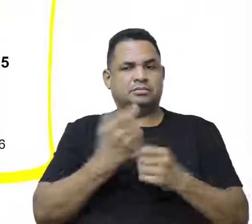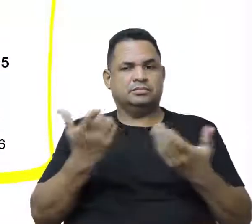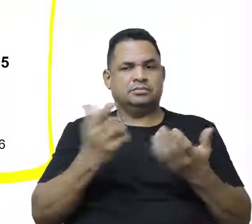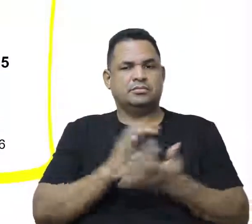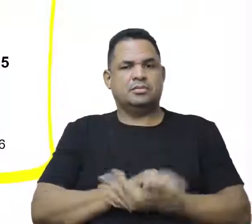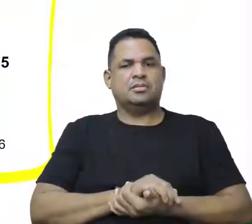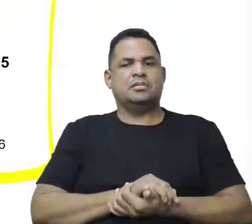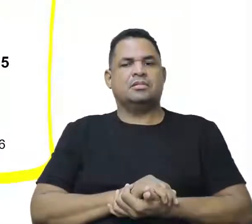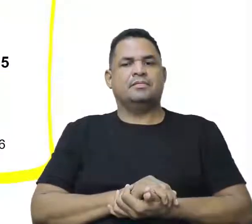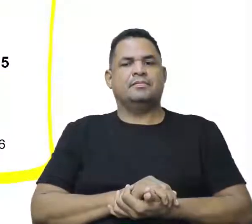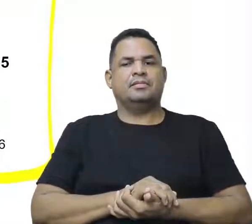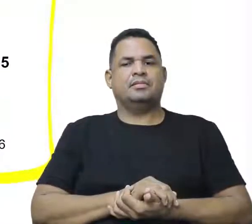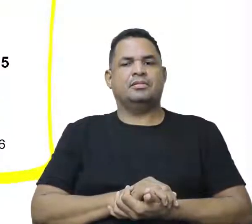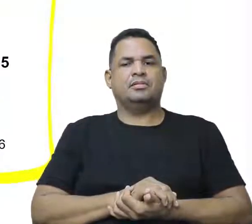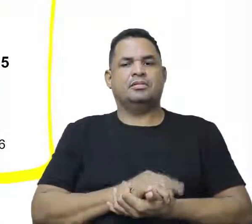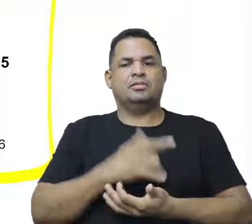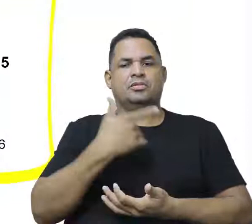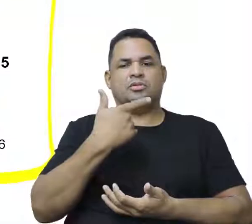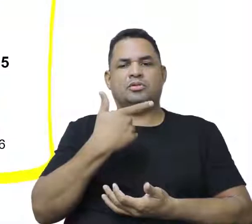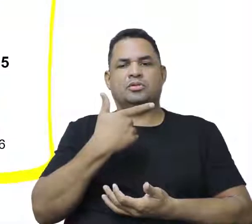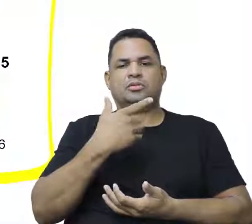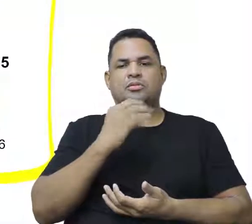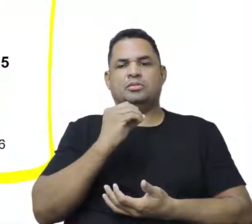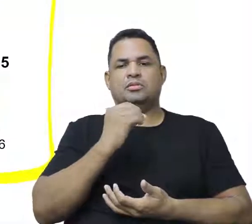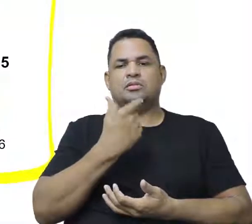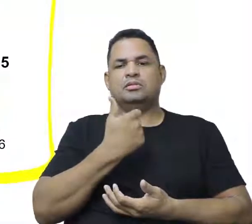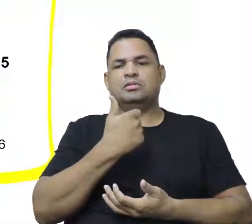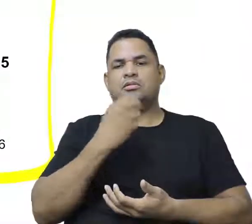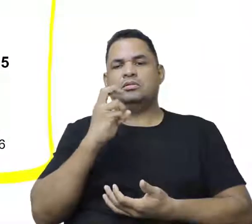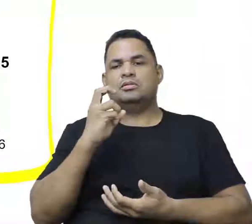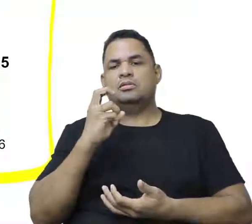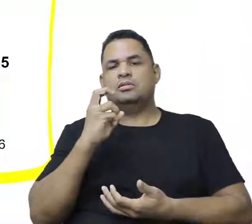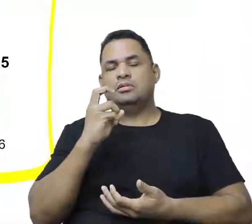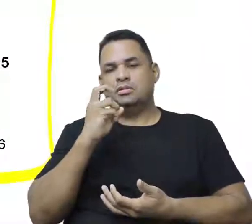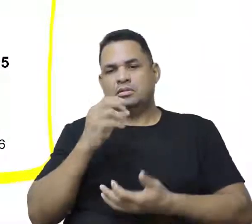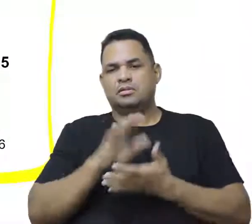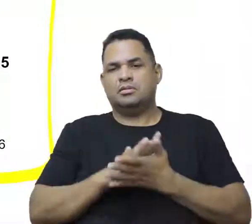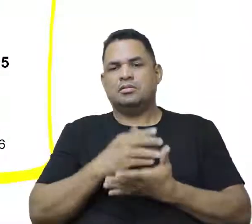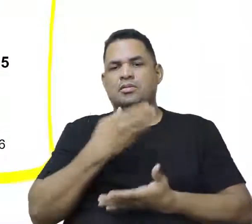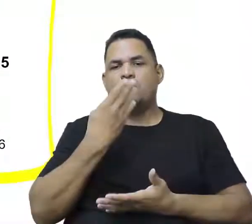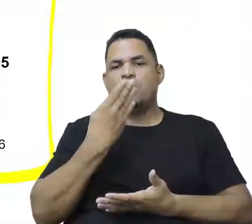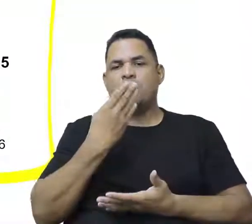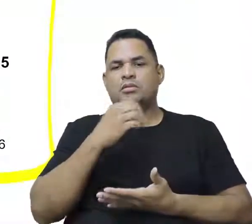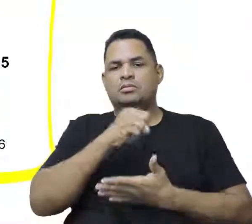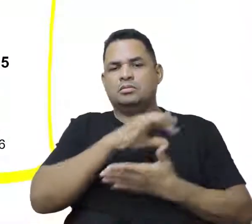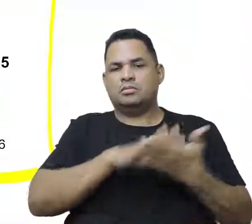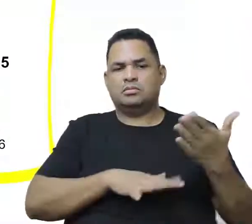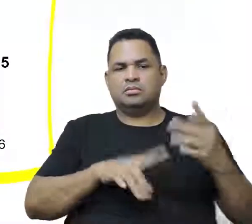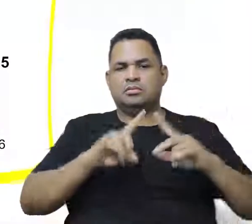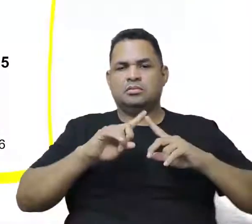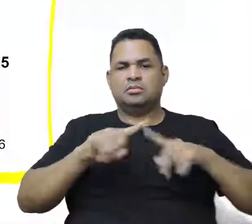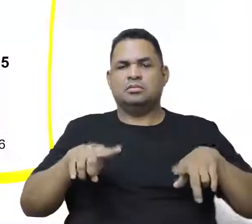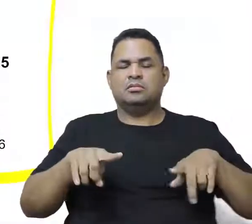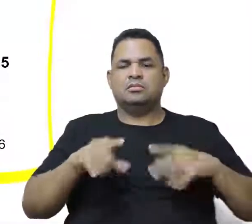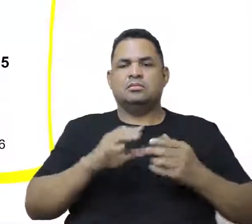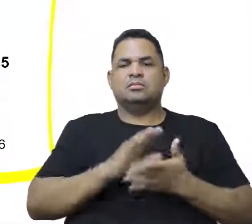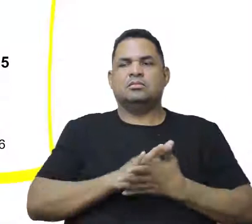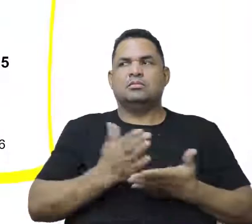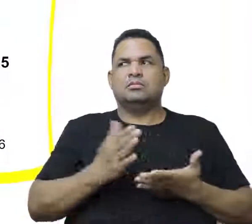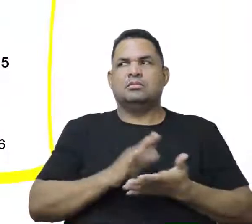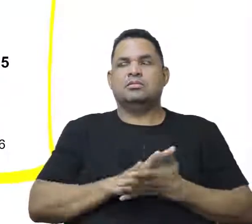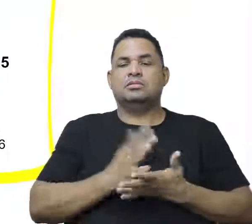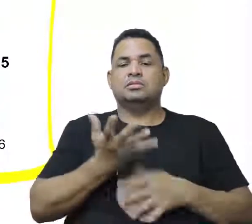destacar que no ano de 2015, nós tivemos apenas 4 questões, Mas nós tivemos